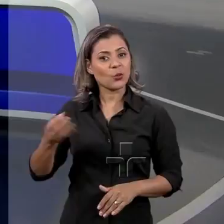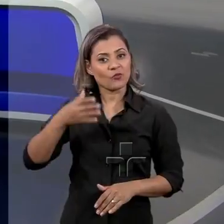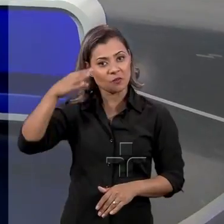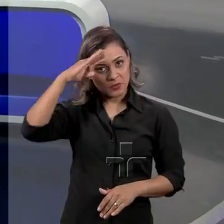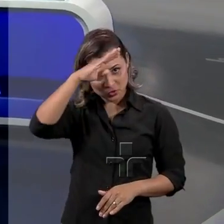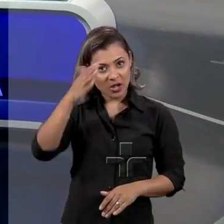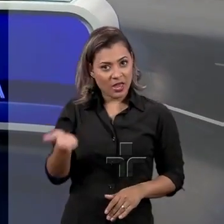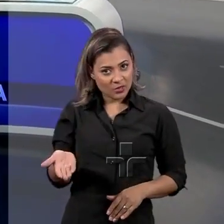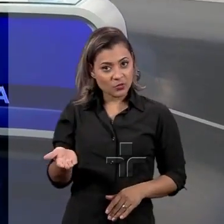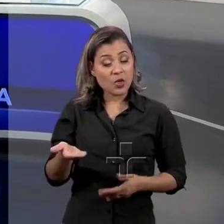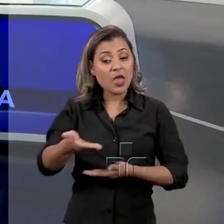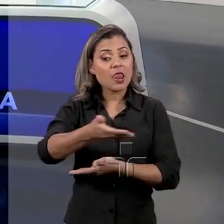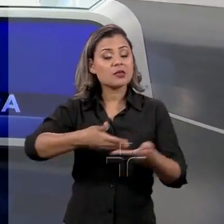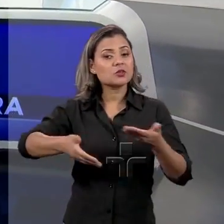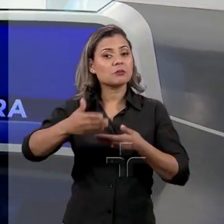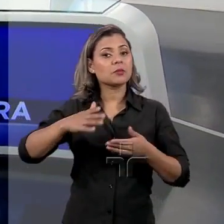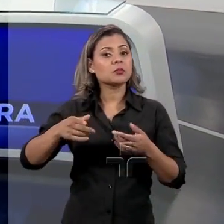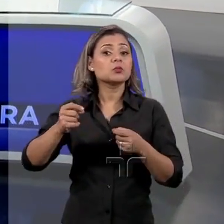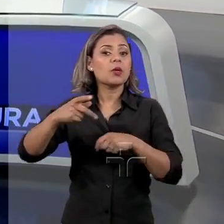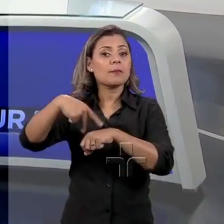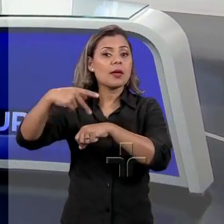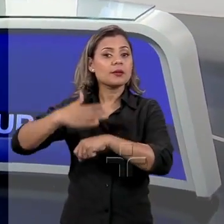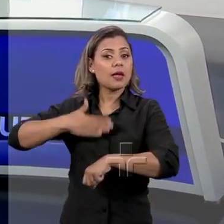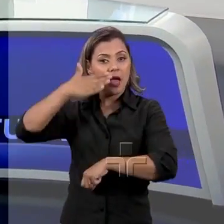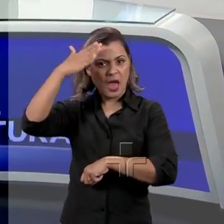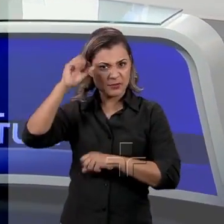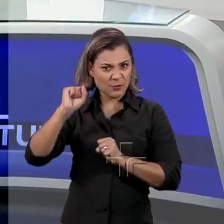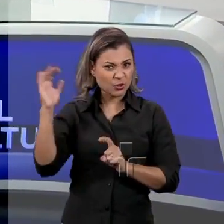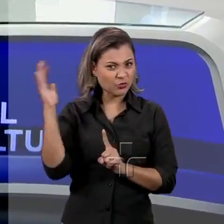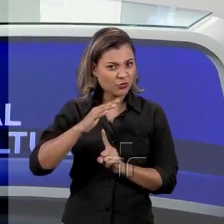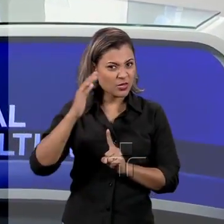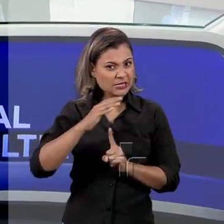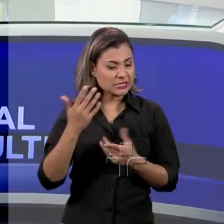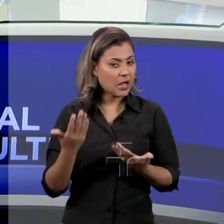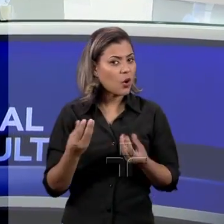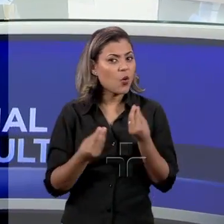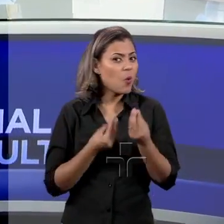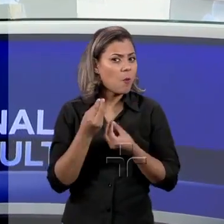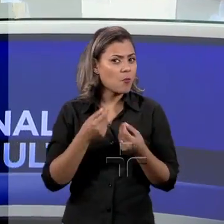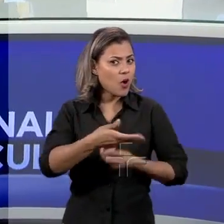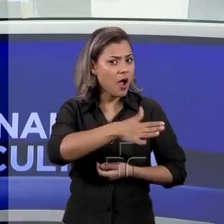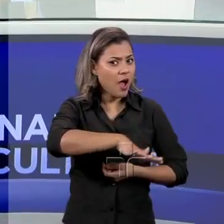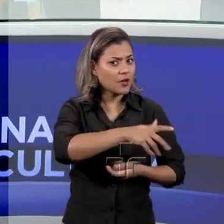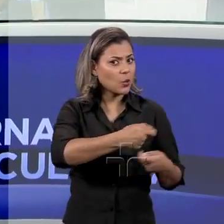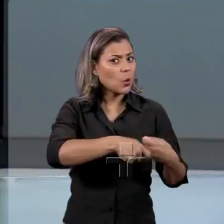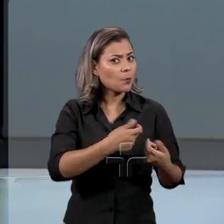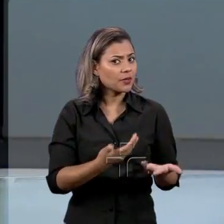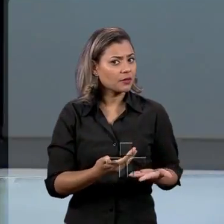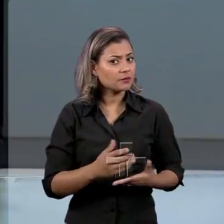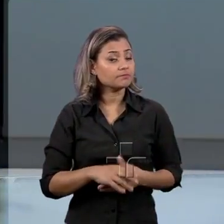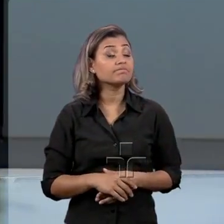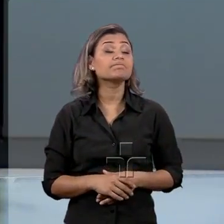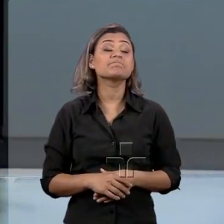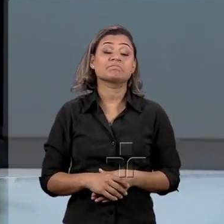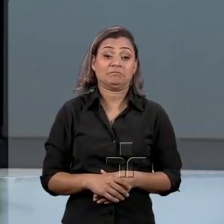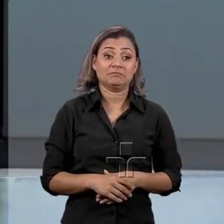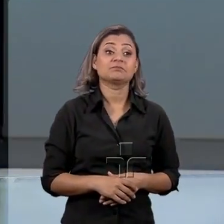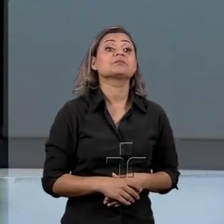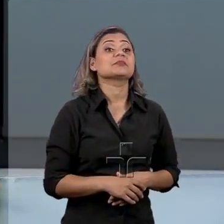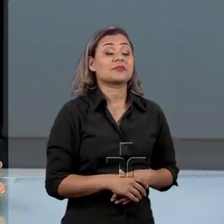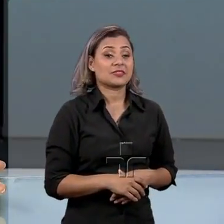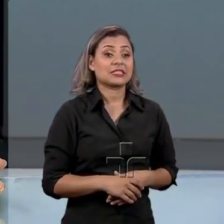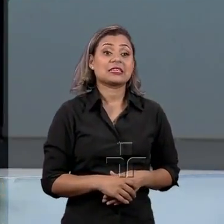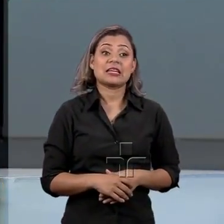nosso relacionamento com os países árabes, né? Então, que tipo de impacto isso pode trazer economicamente? Está sendo considerada uma